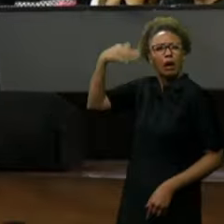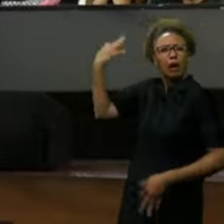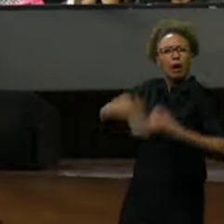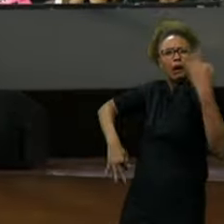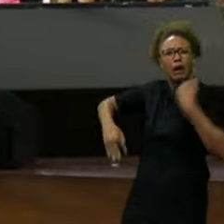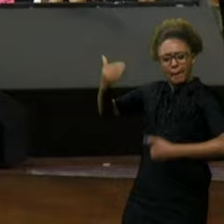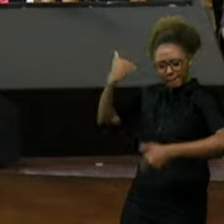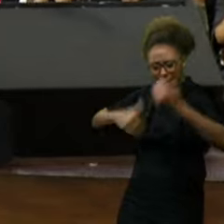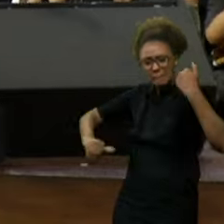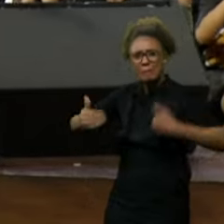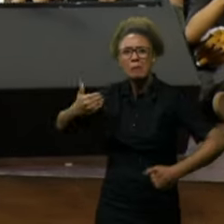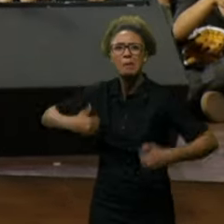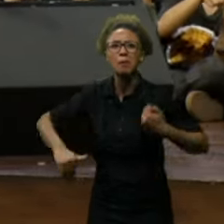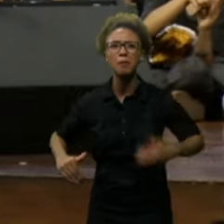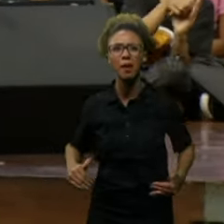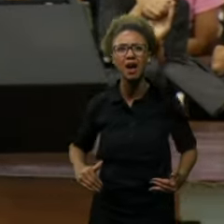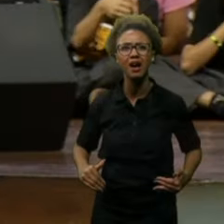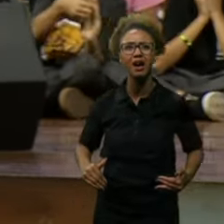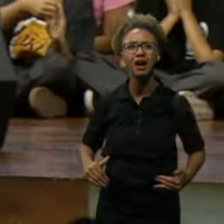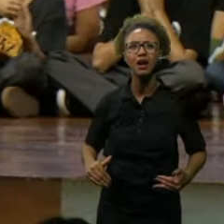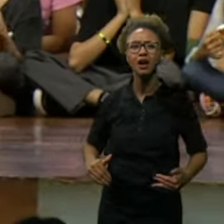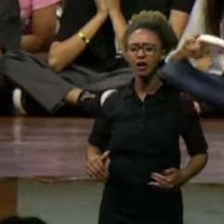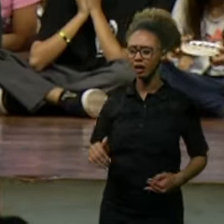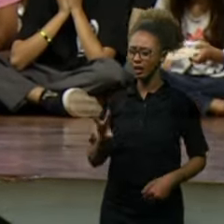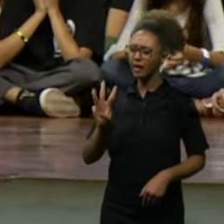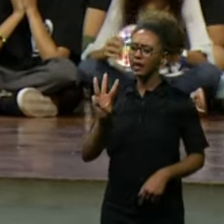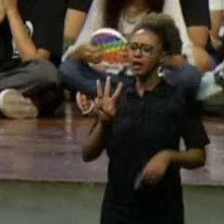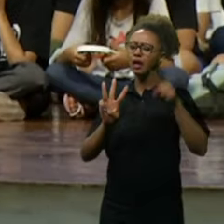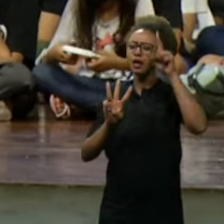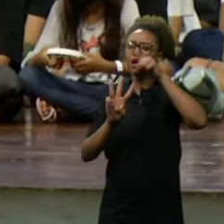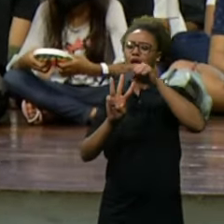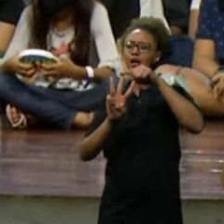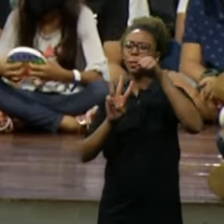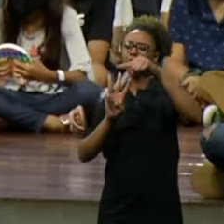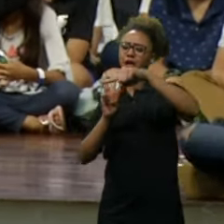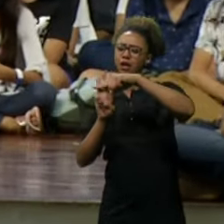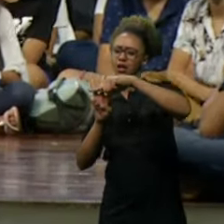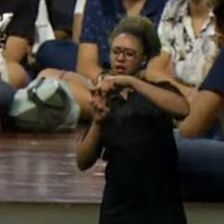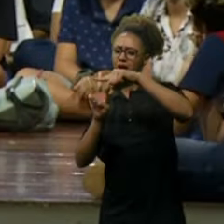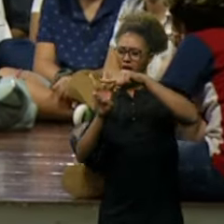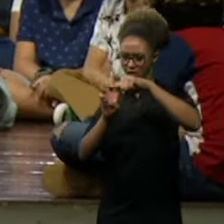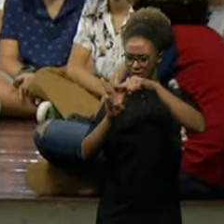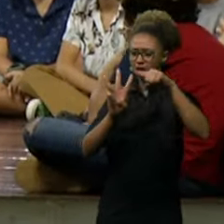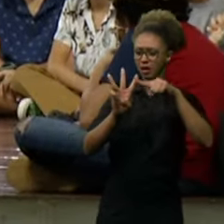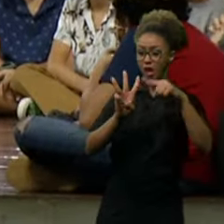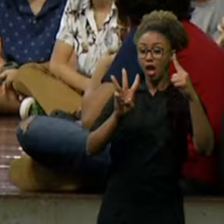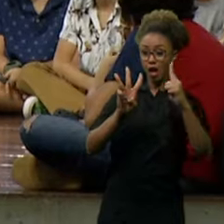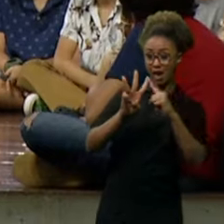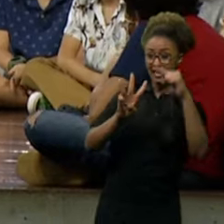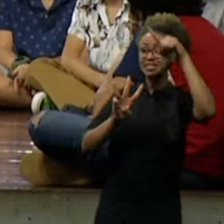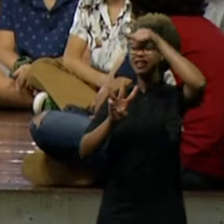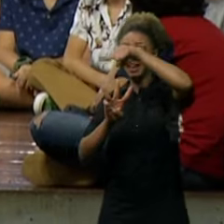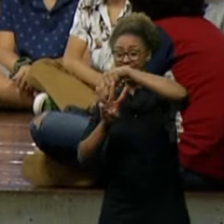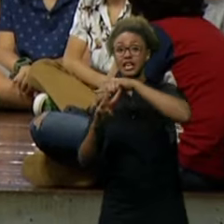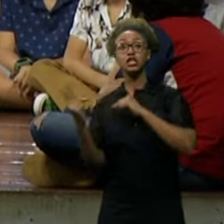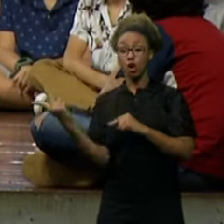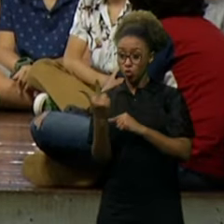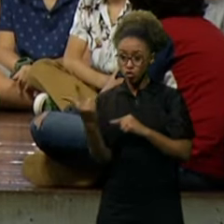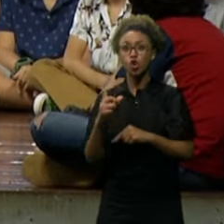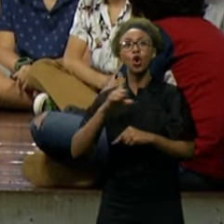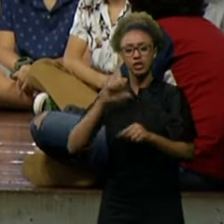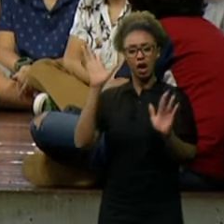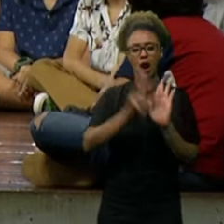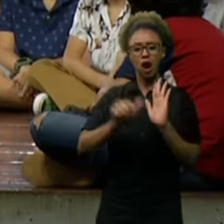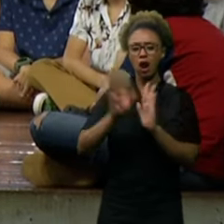manchada entre dois bandidos e aonde todo mundo ver um qualquer